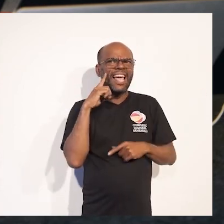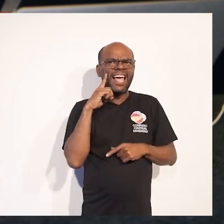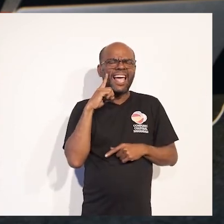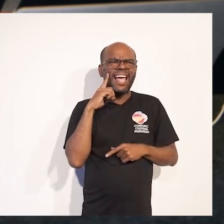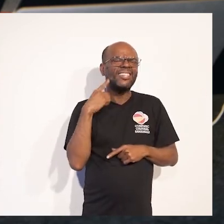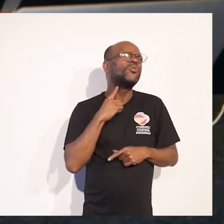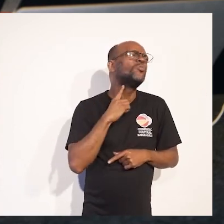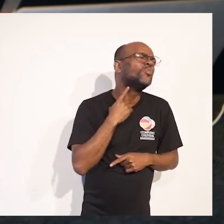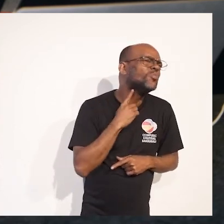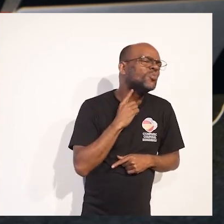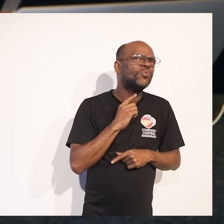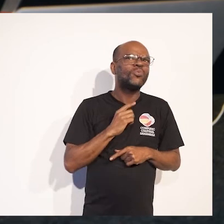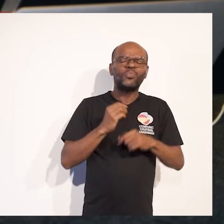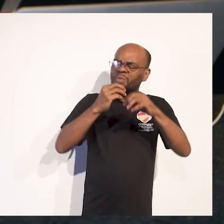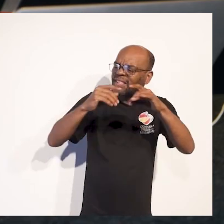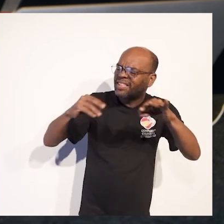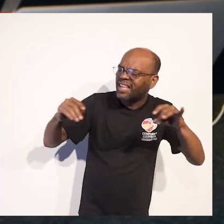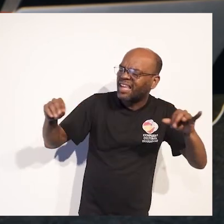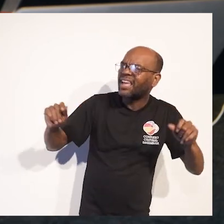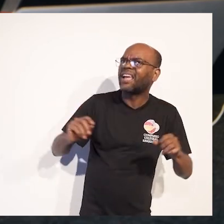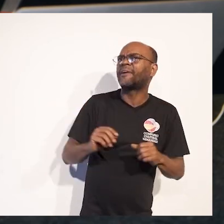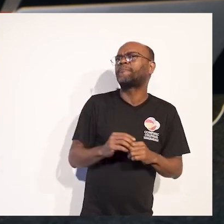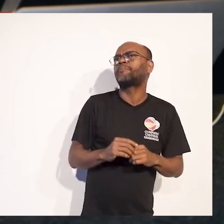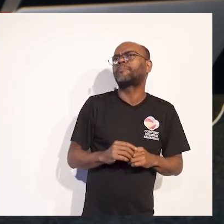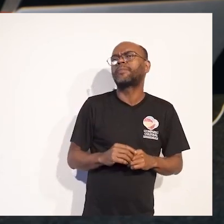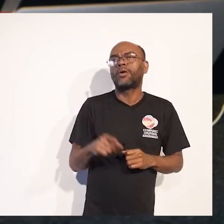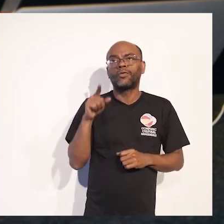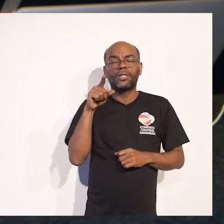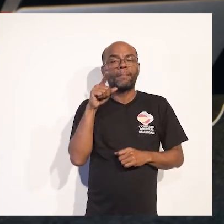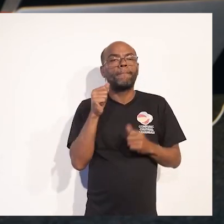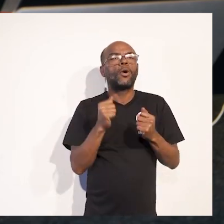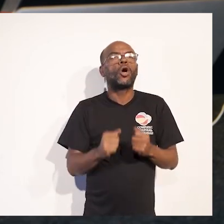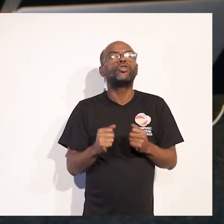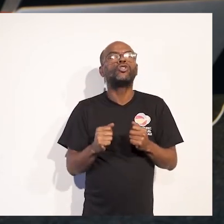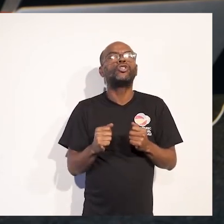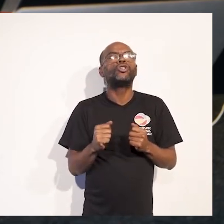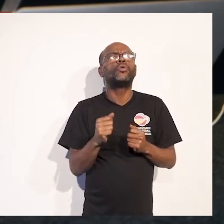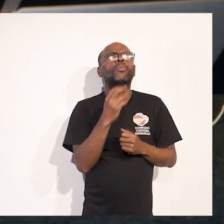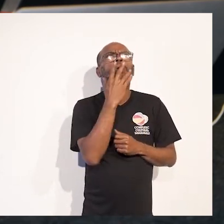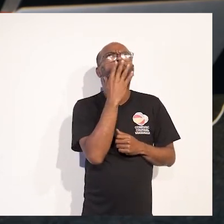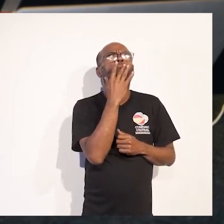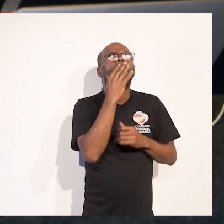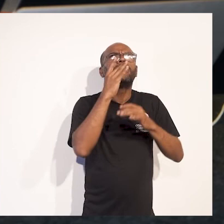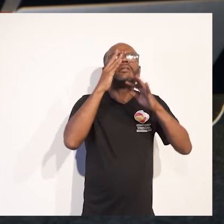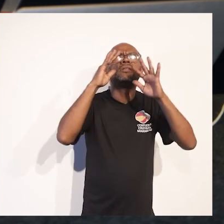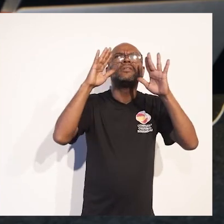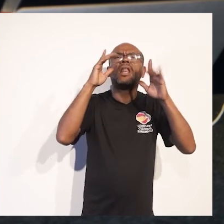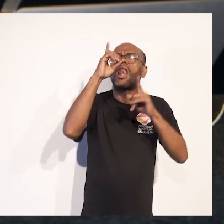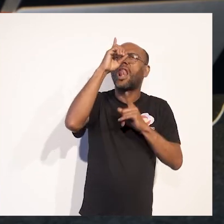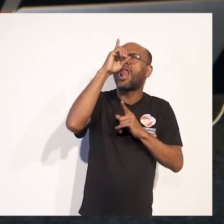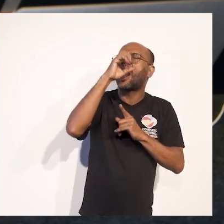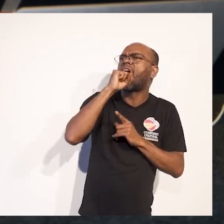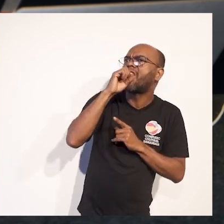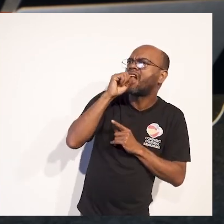à terra. Então você pode trabalhar com uma coloração mais âmbar, mais